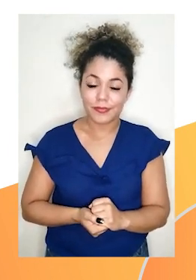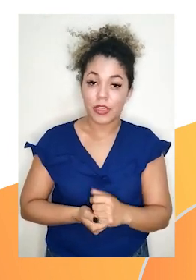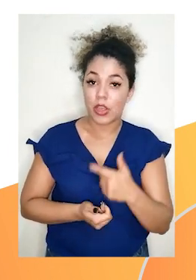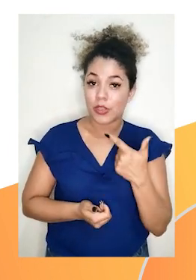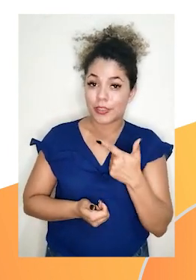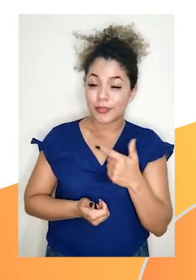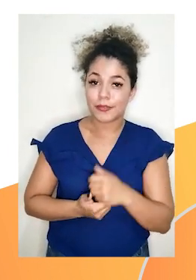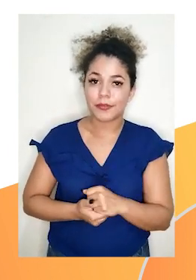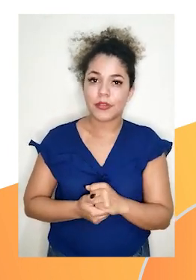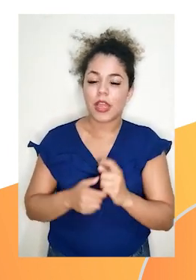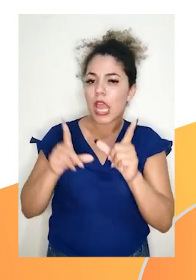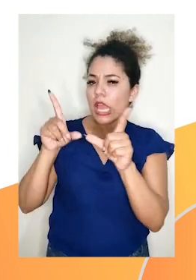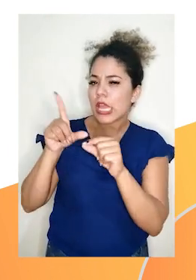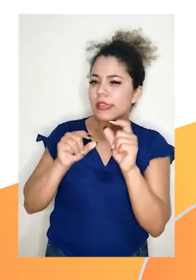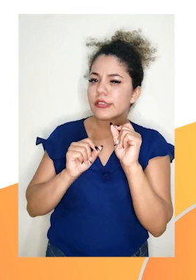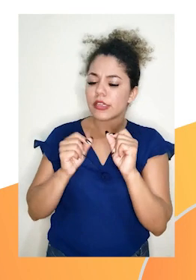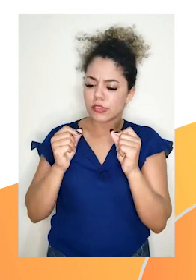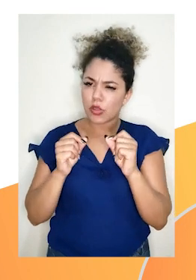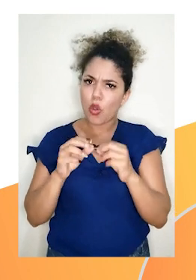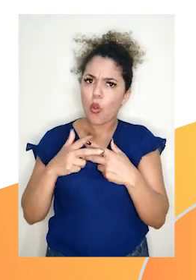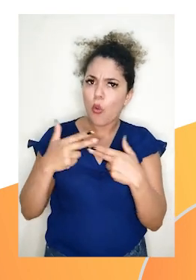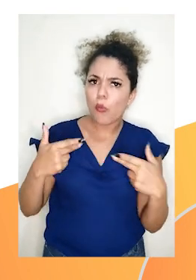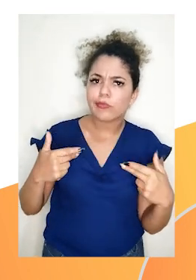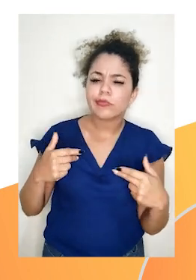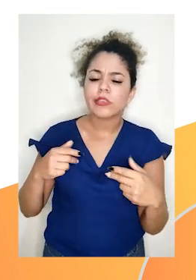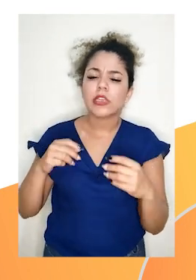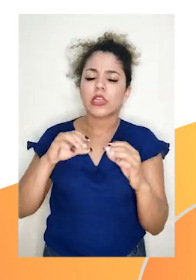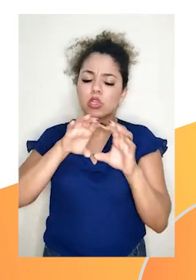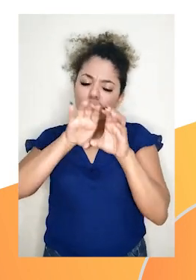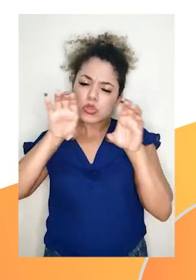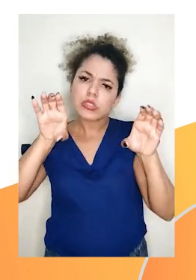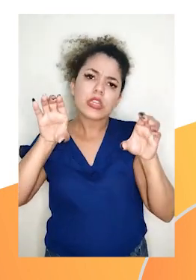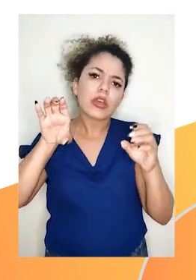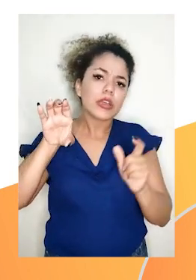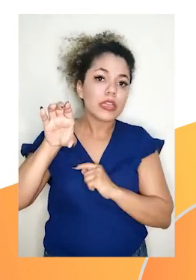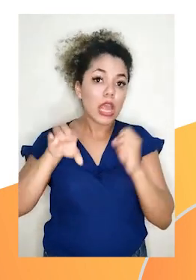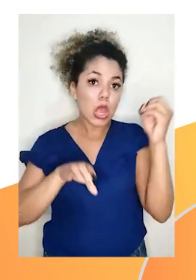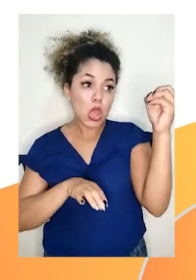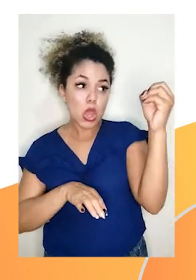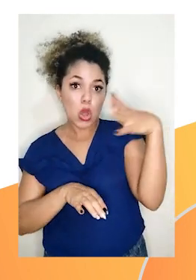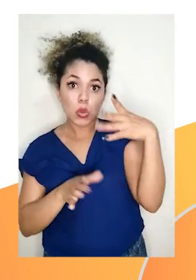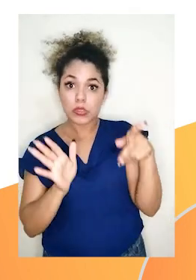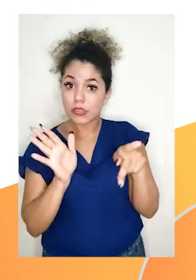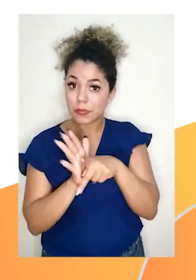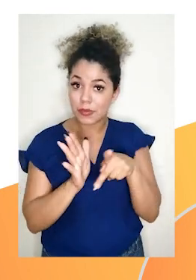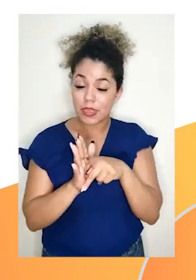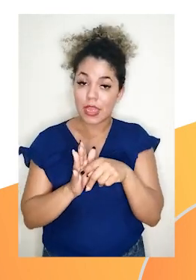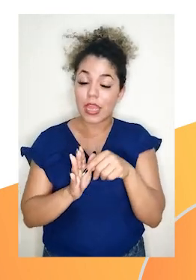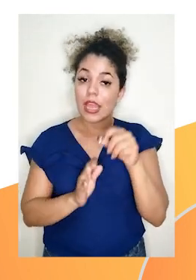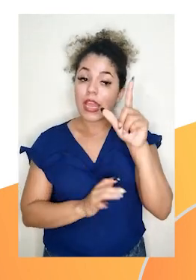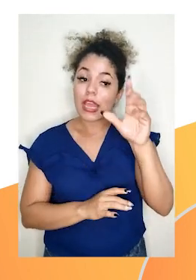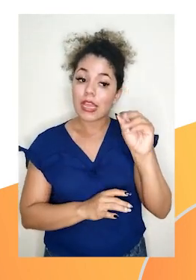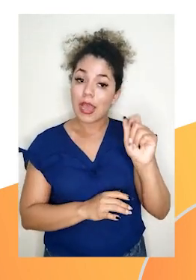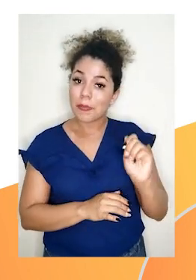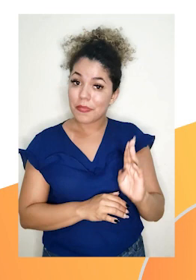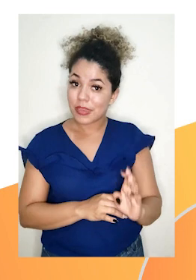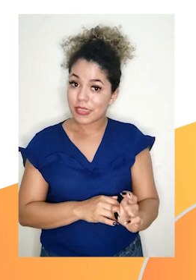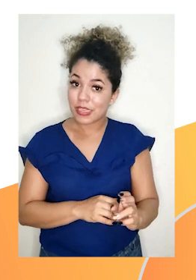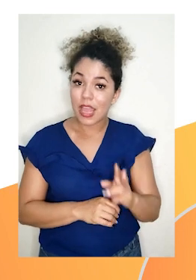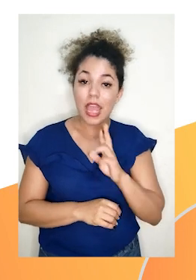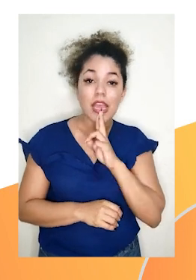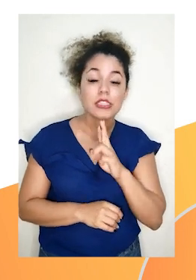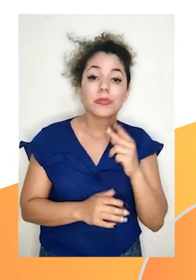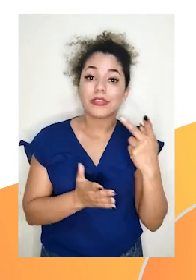2. Estrelas são corpos celestes com luz própria. Analise as alternativas e indique a incorreta. Letra